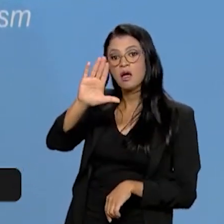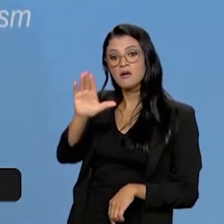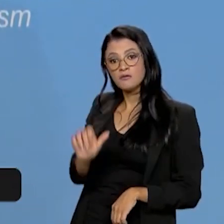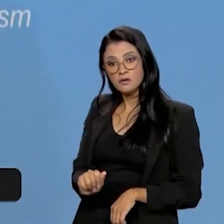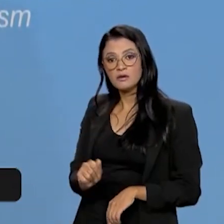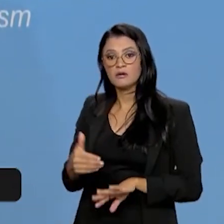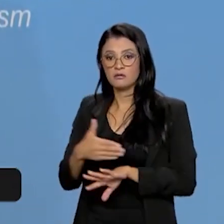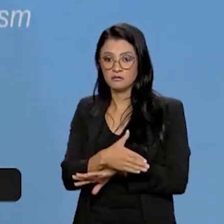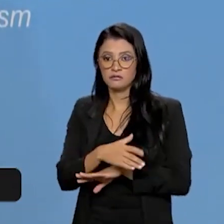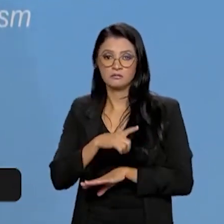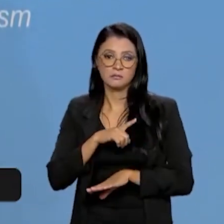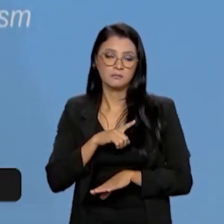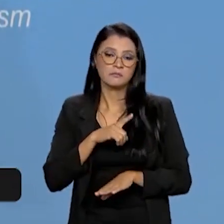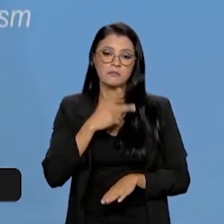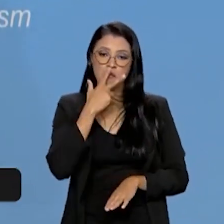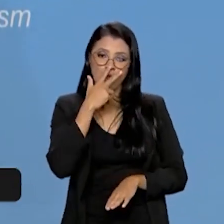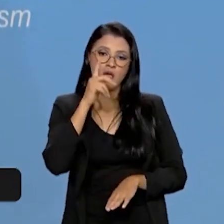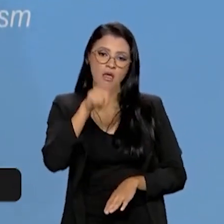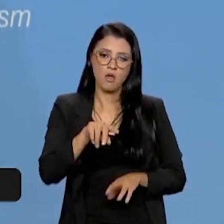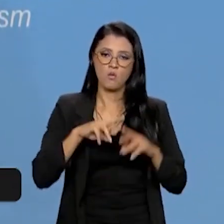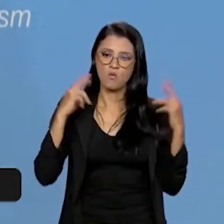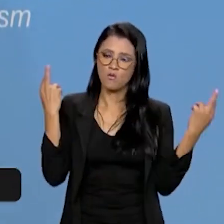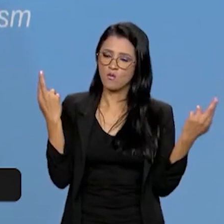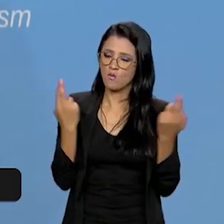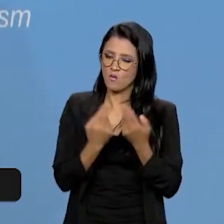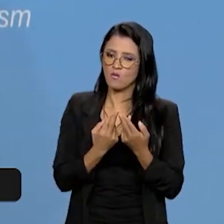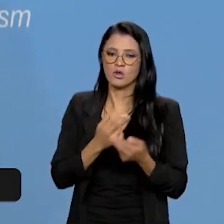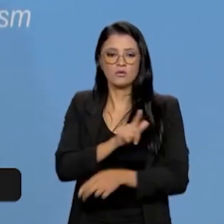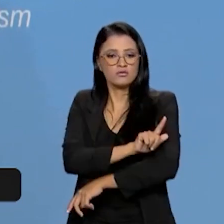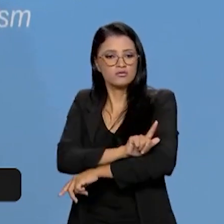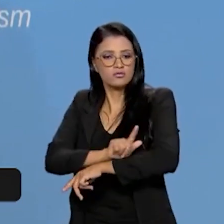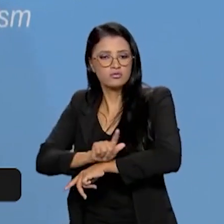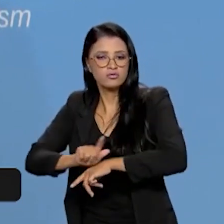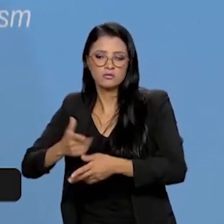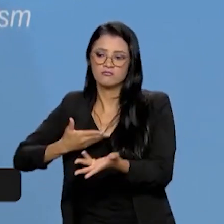que é uma reunião civilizatória.